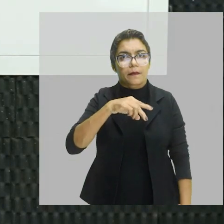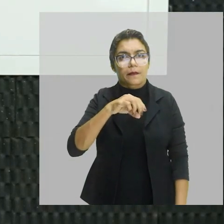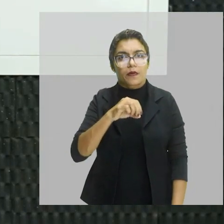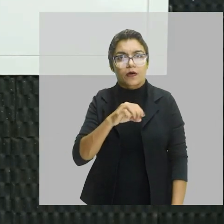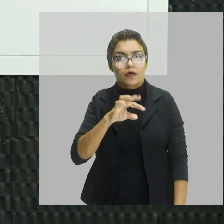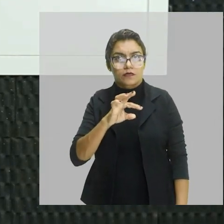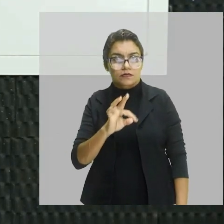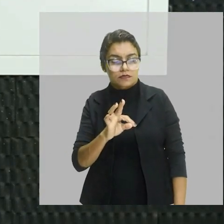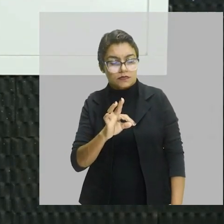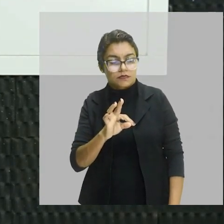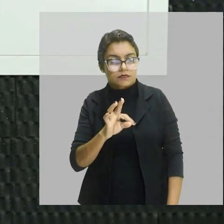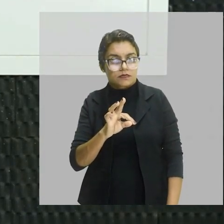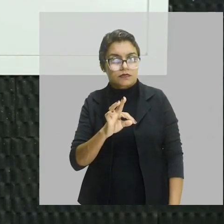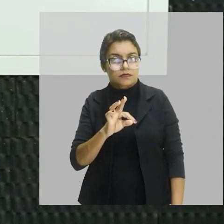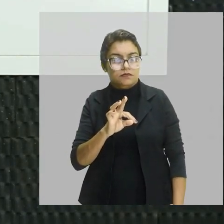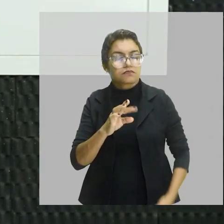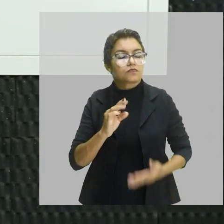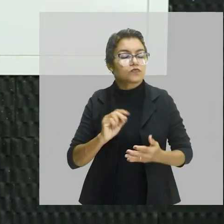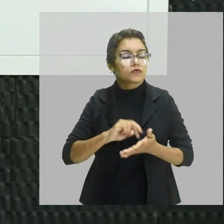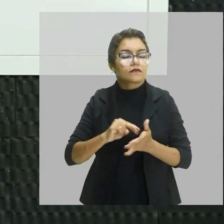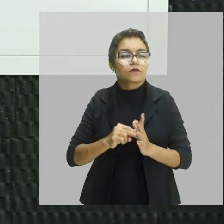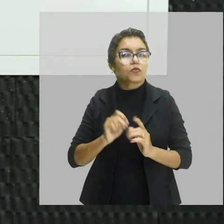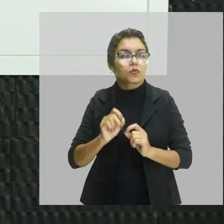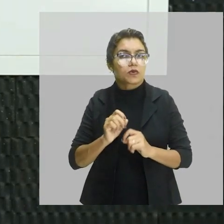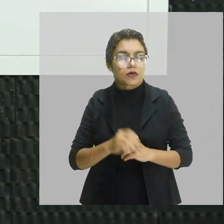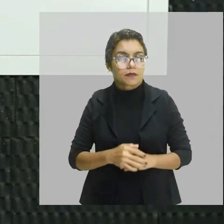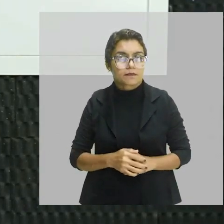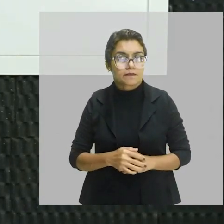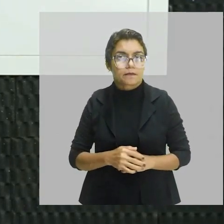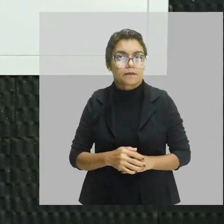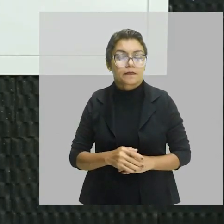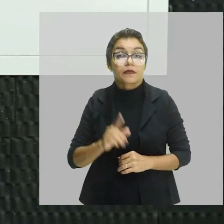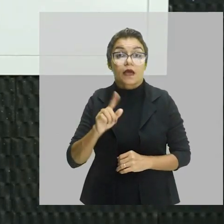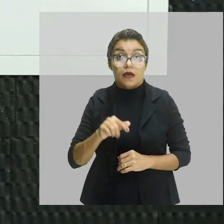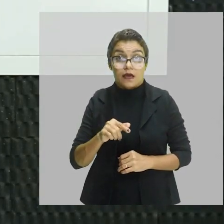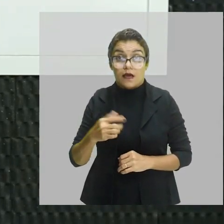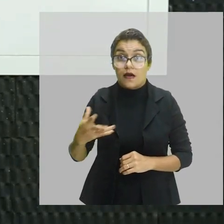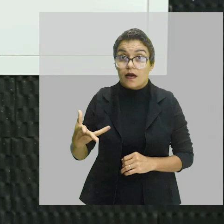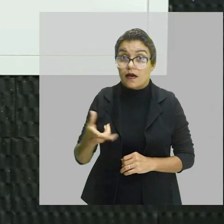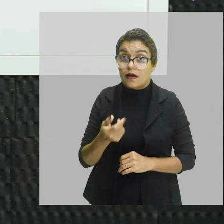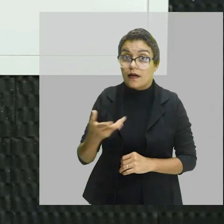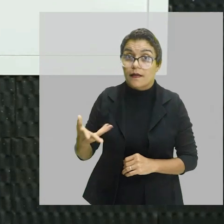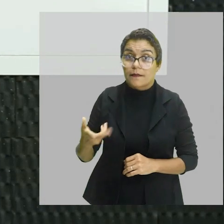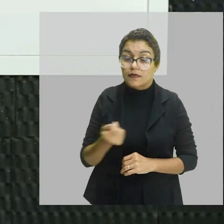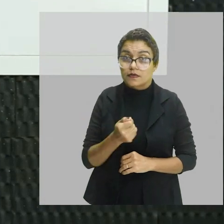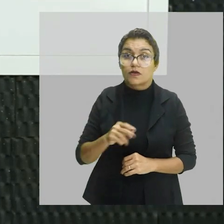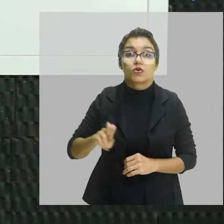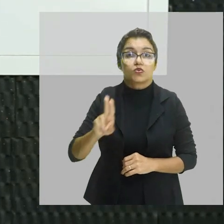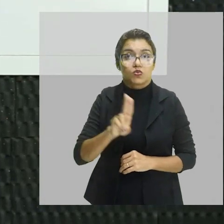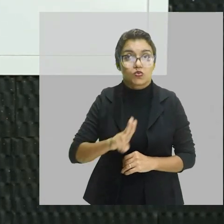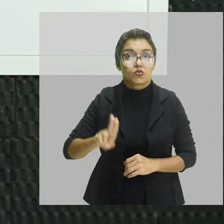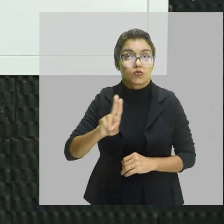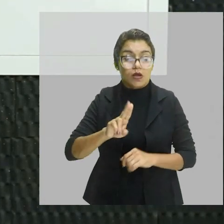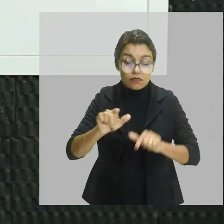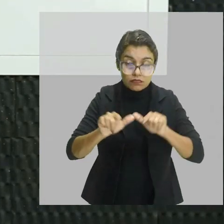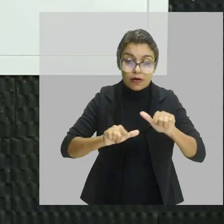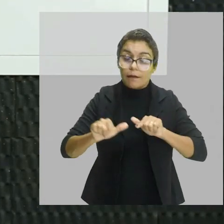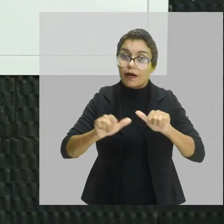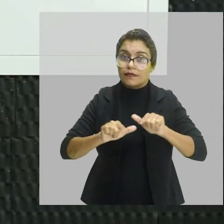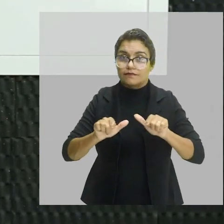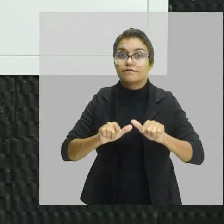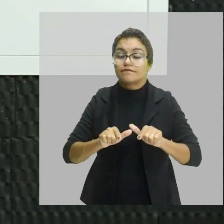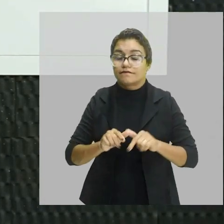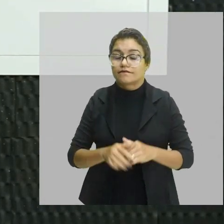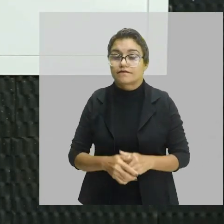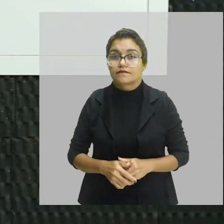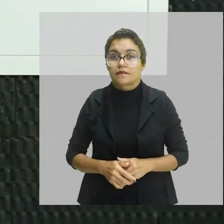Potência, ele vai medir a rapidez com que é realizado determinado trabalho,